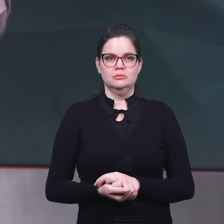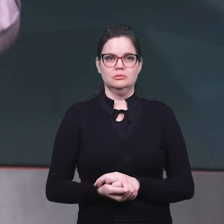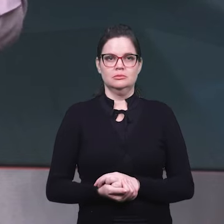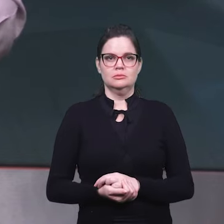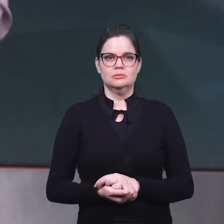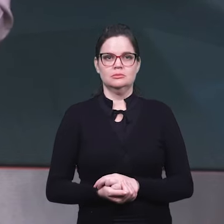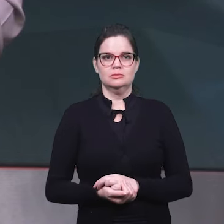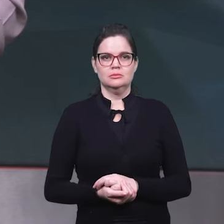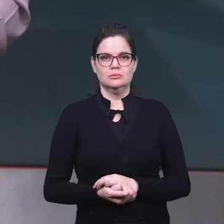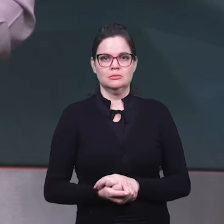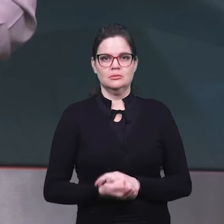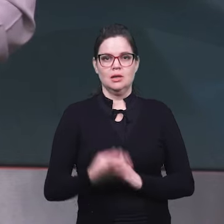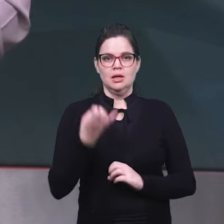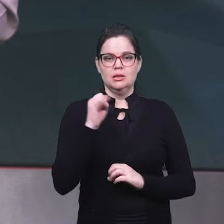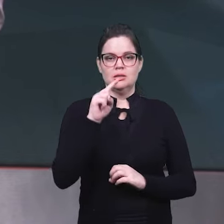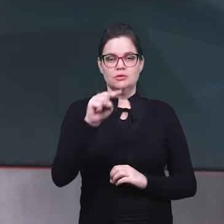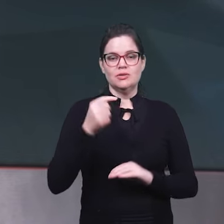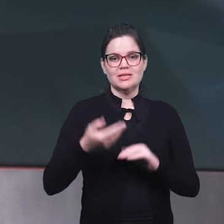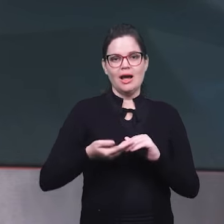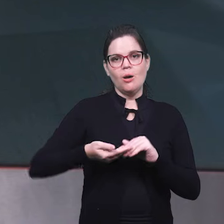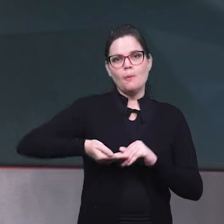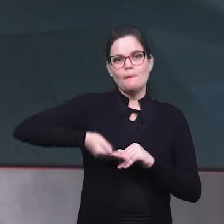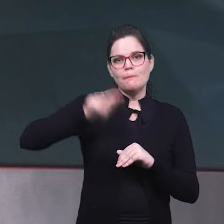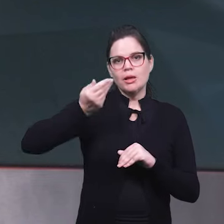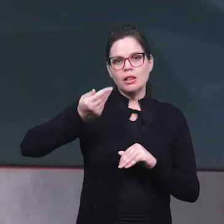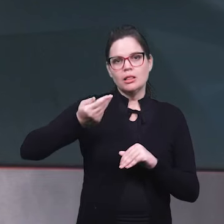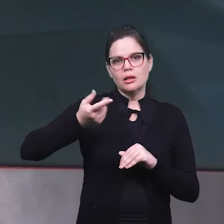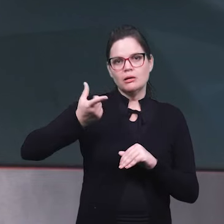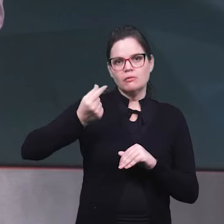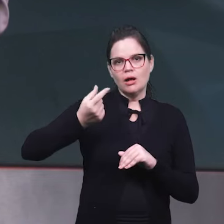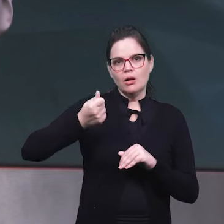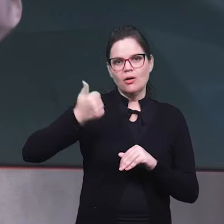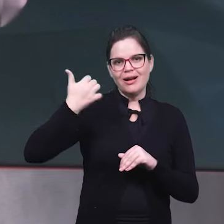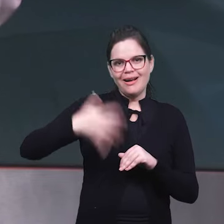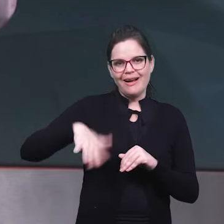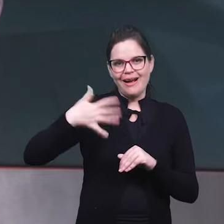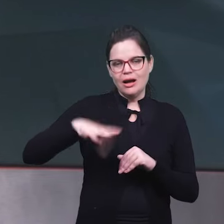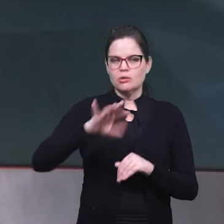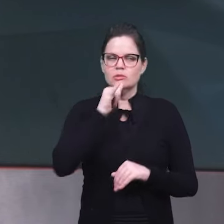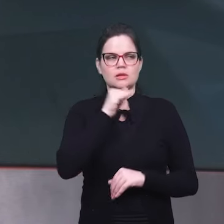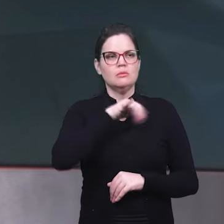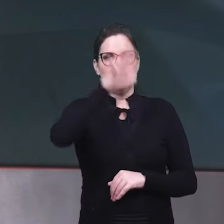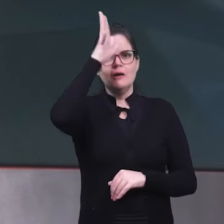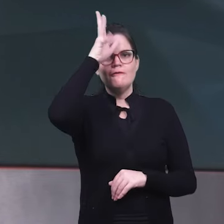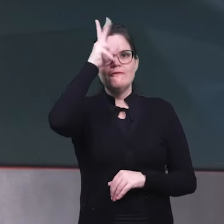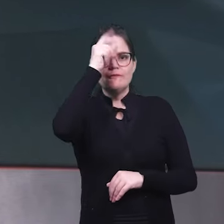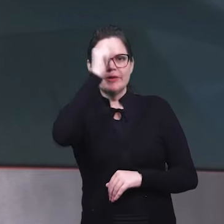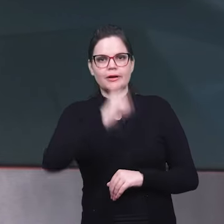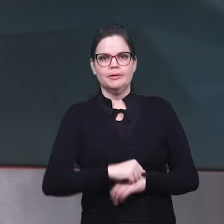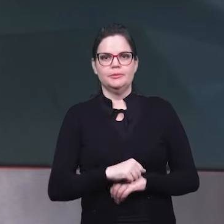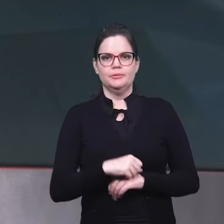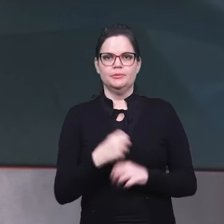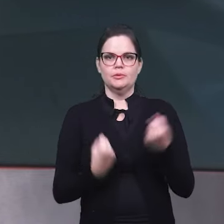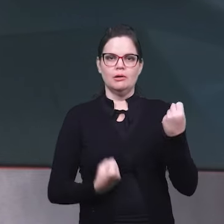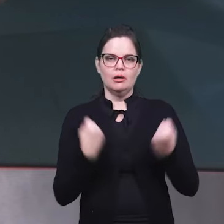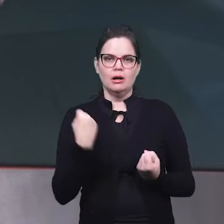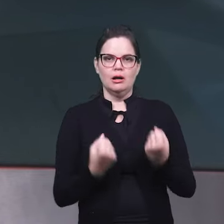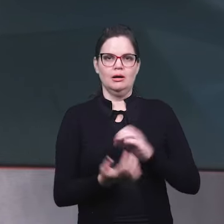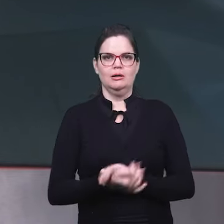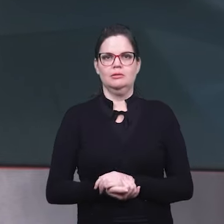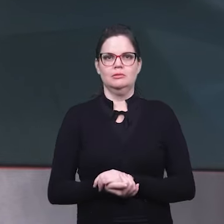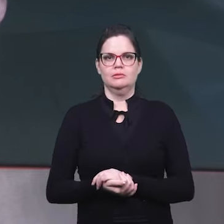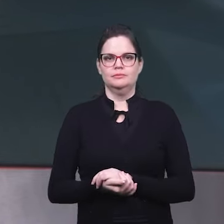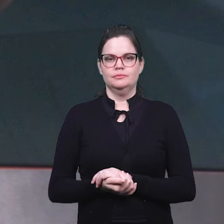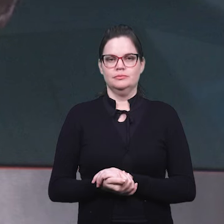possui. Quando você aumenta o preço de alguma coisa, do